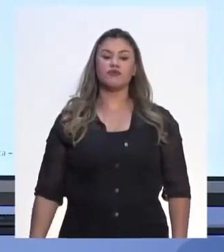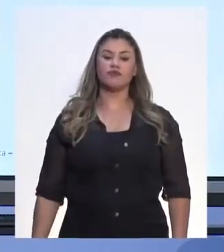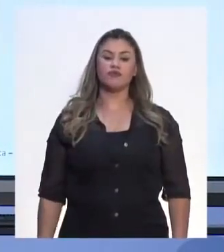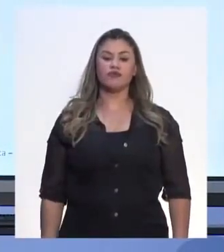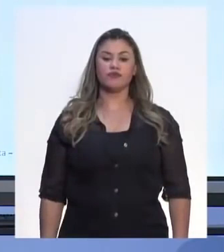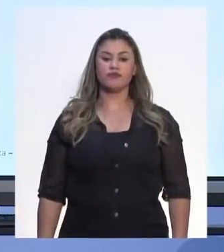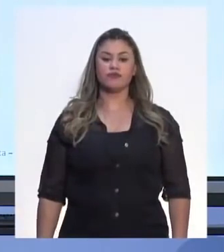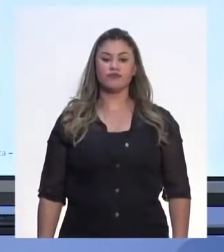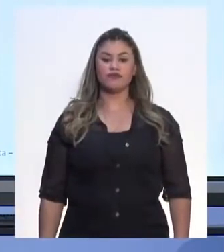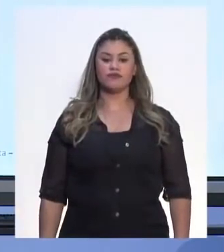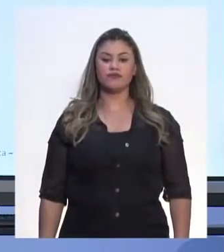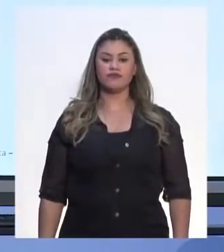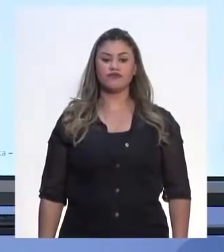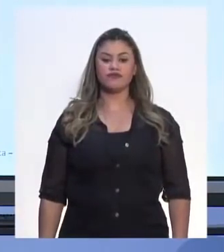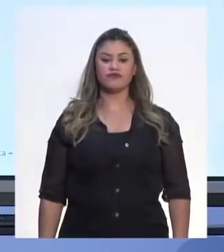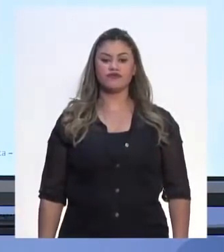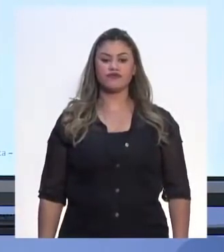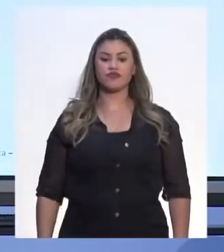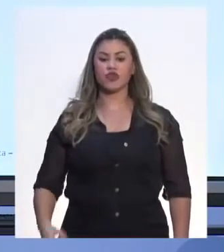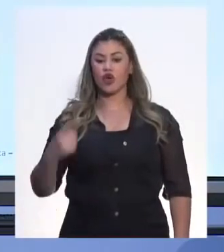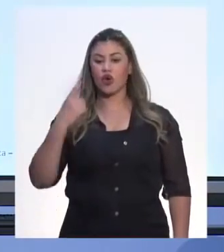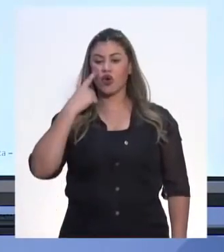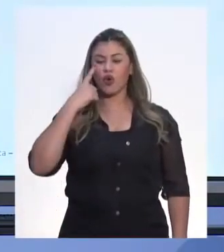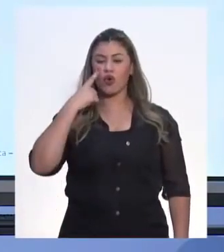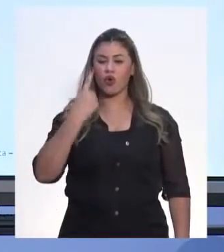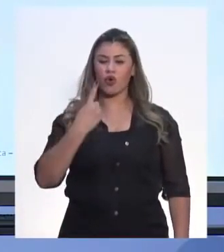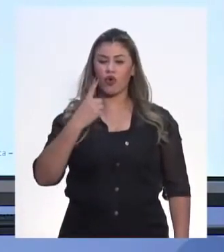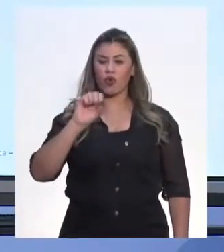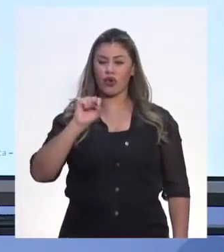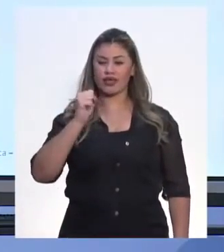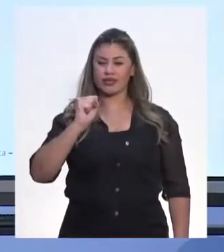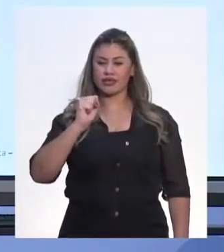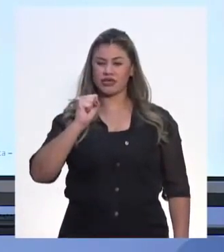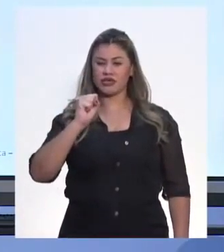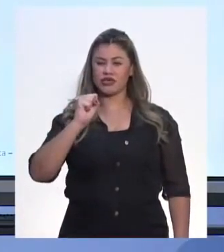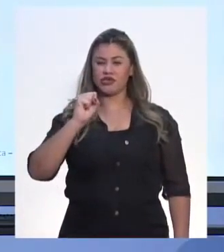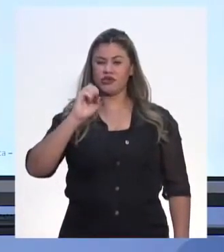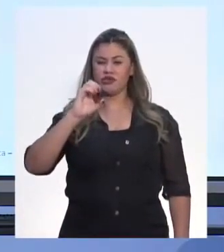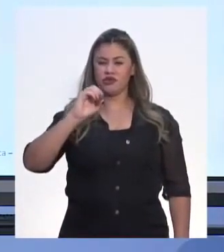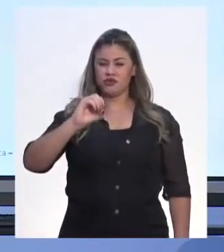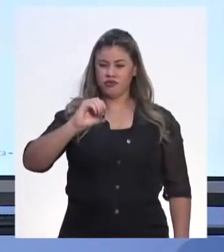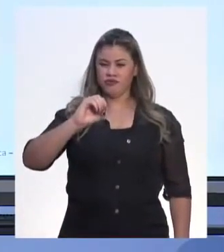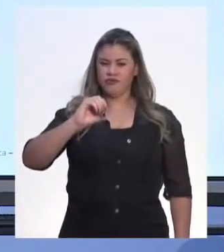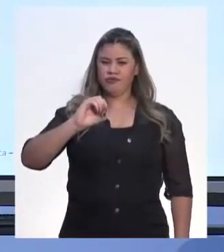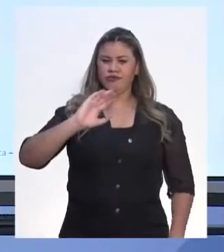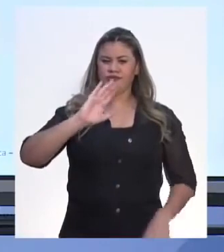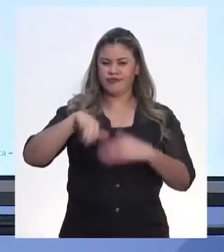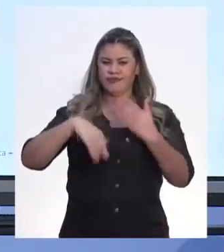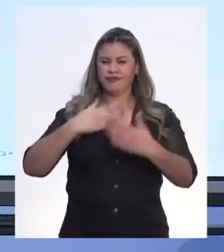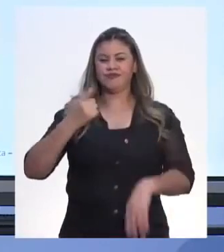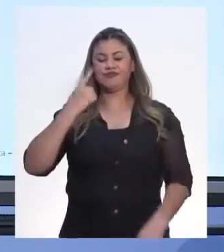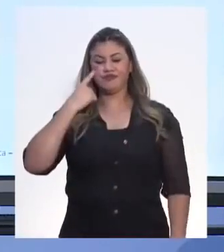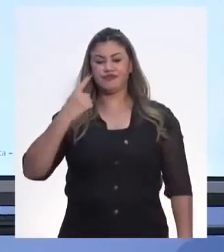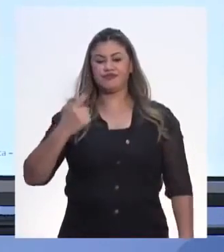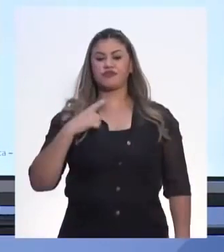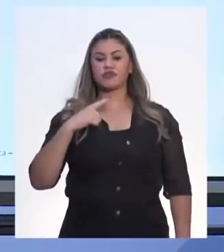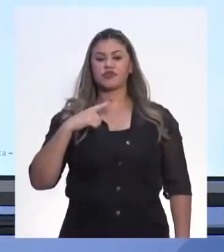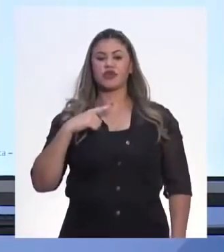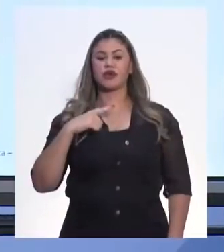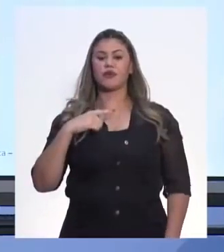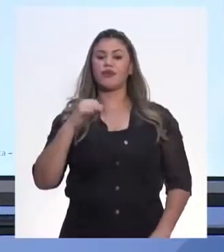Aqui, na questão do 180, nós vamos ver um pouquinho mais para frente, é o que falta. Então,